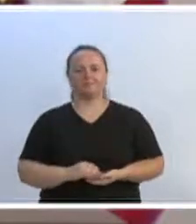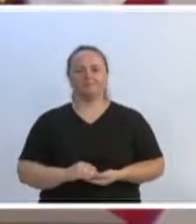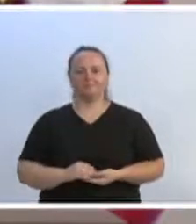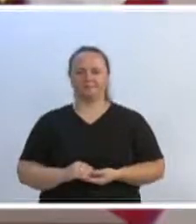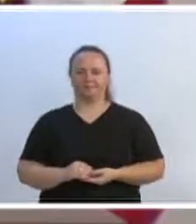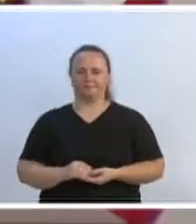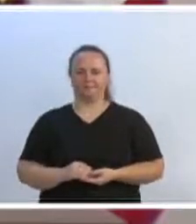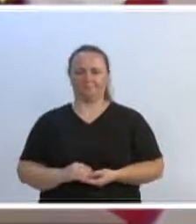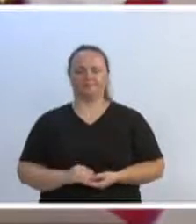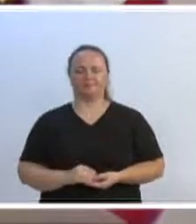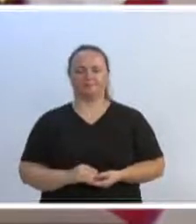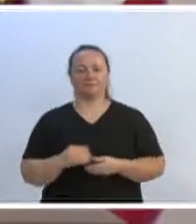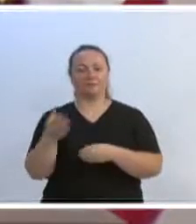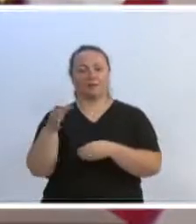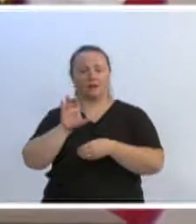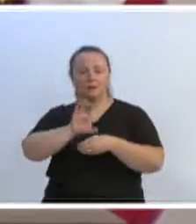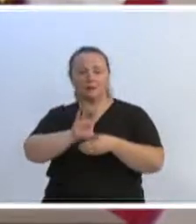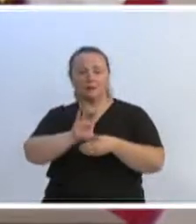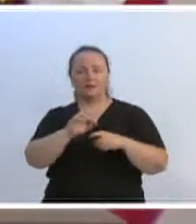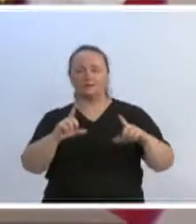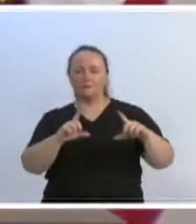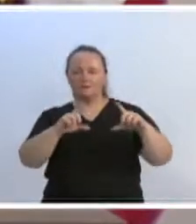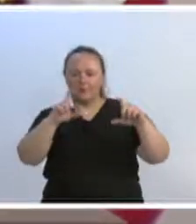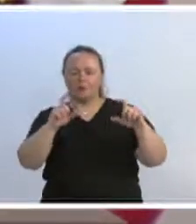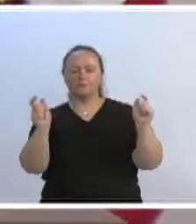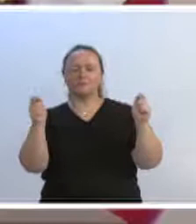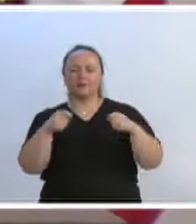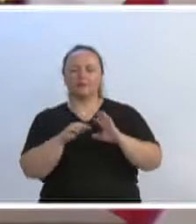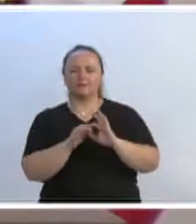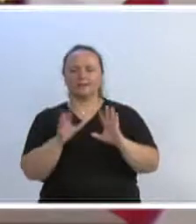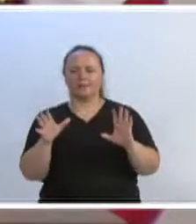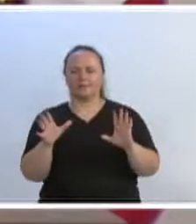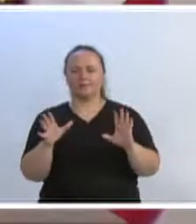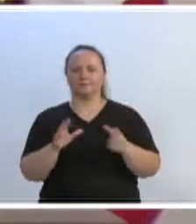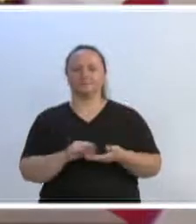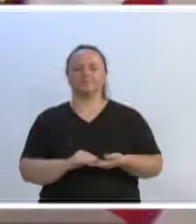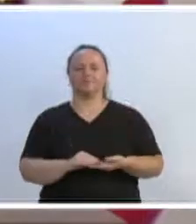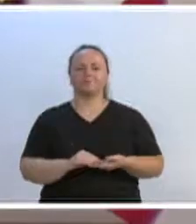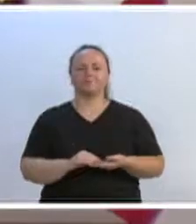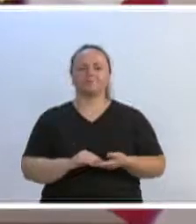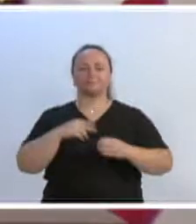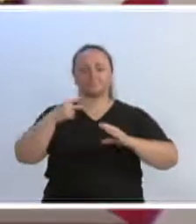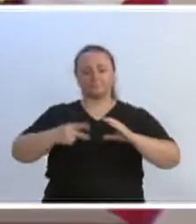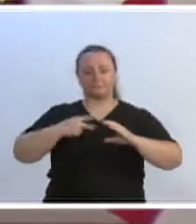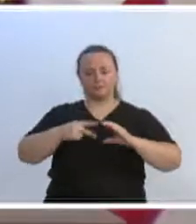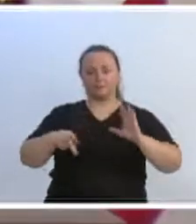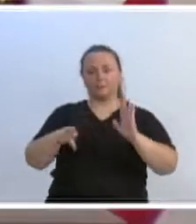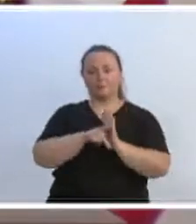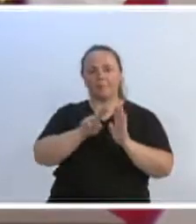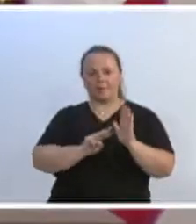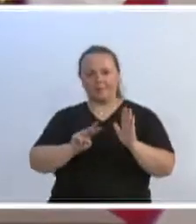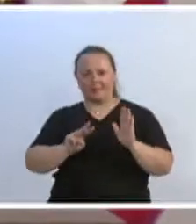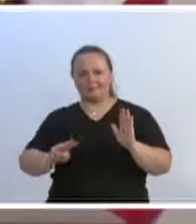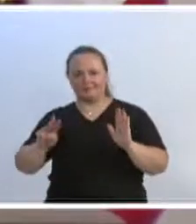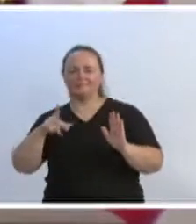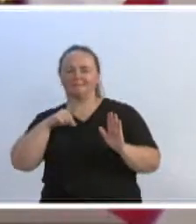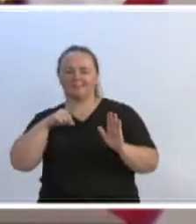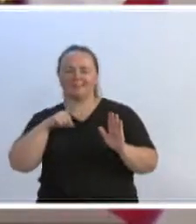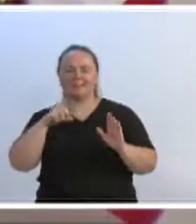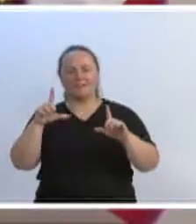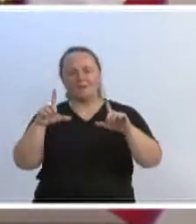Informamos que esta sessão solene está sendo transmitida ao vivo e será reprisada no próximo domingo, dia 26, às